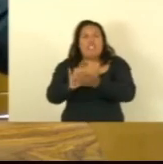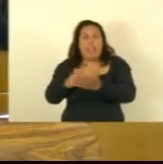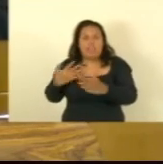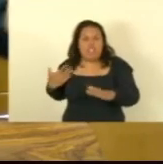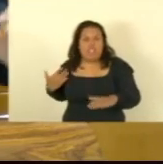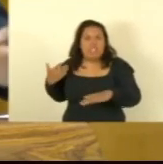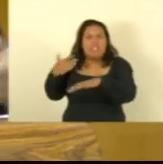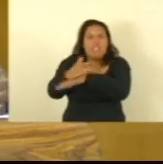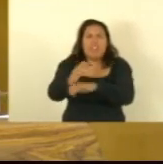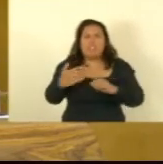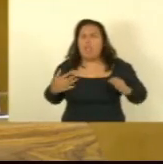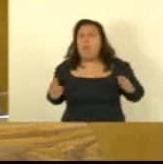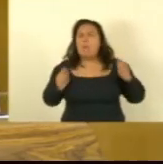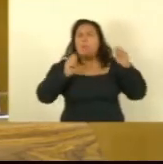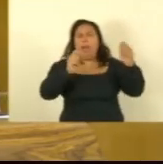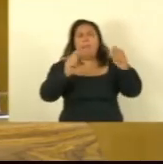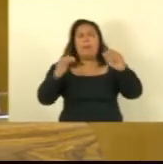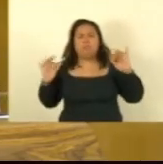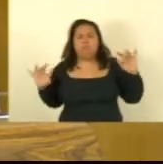tipo de reação